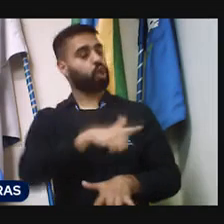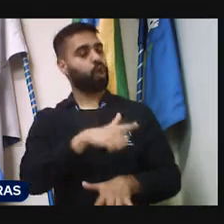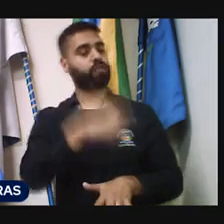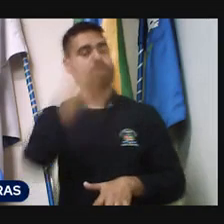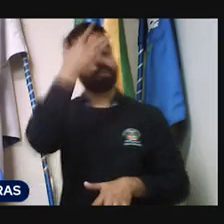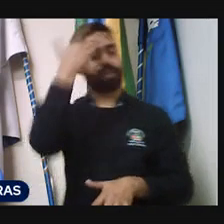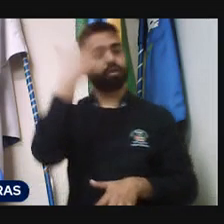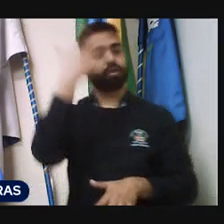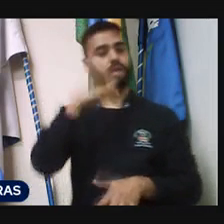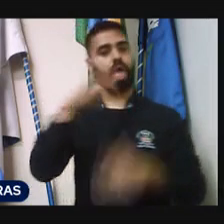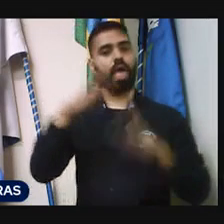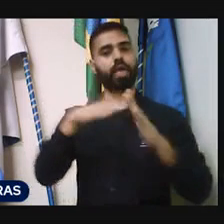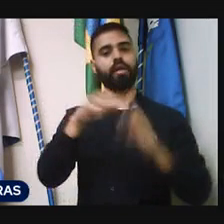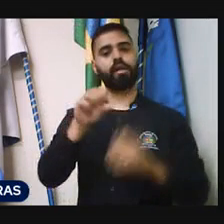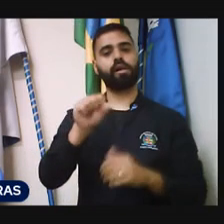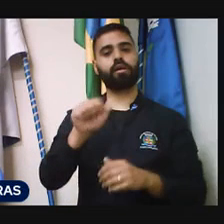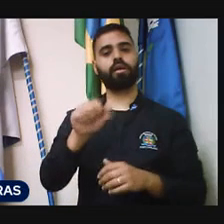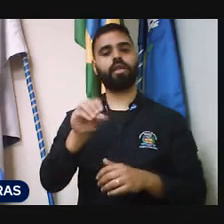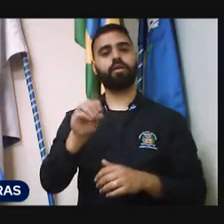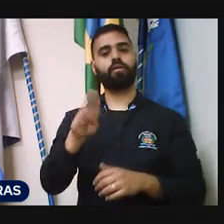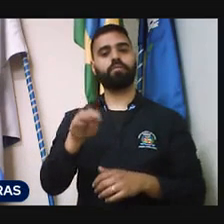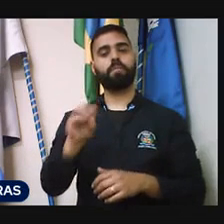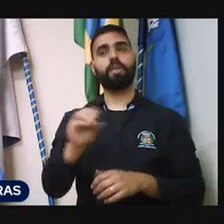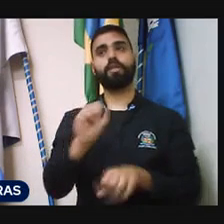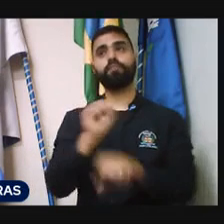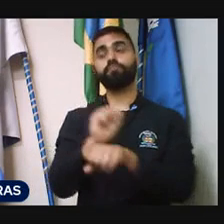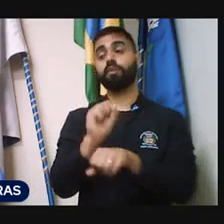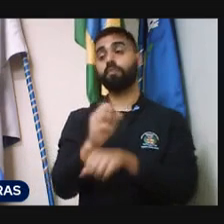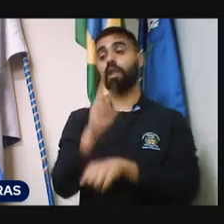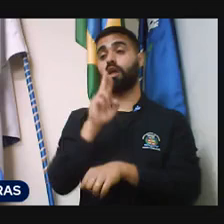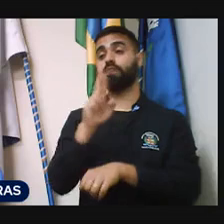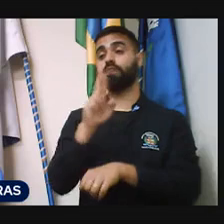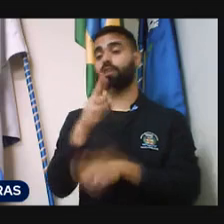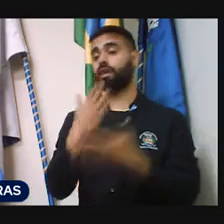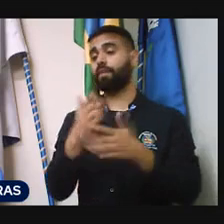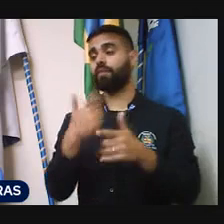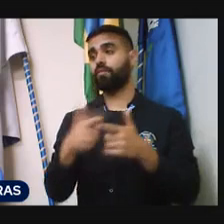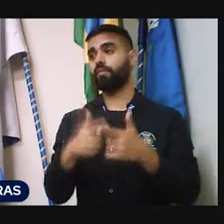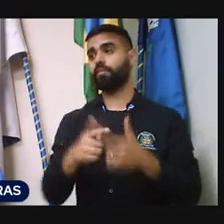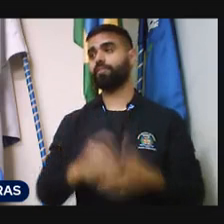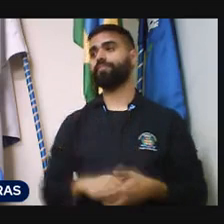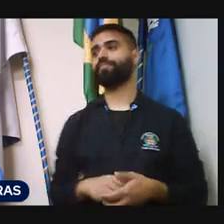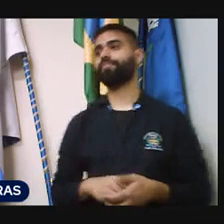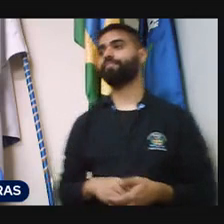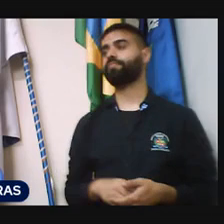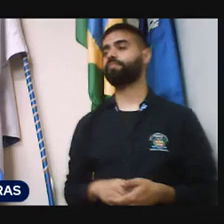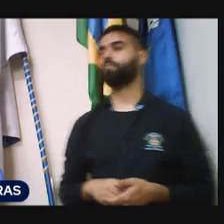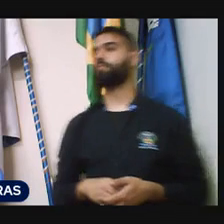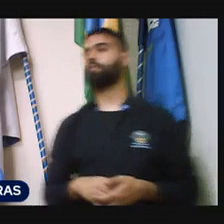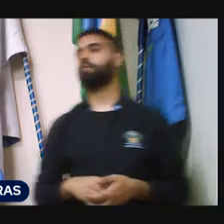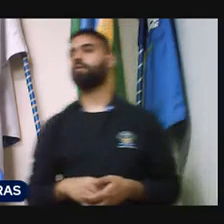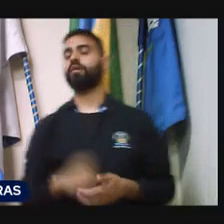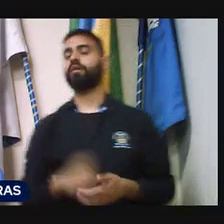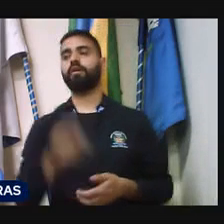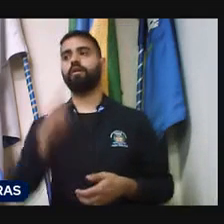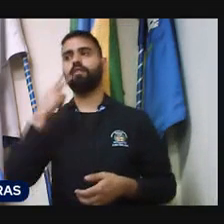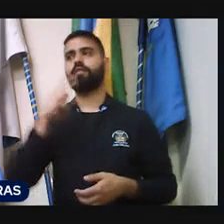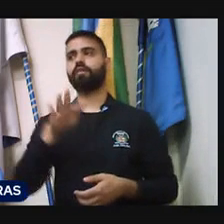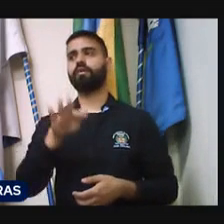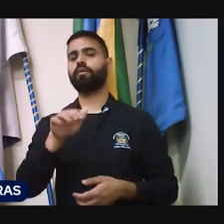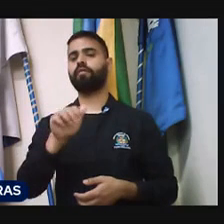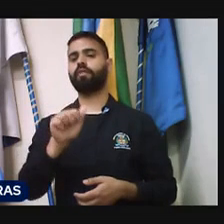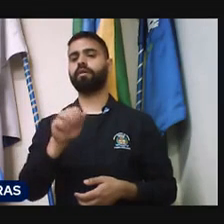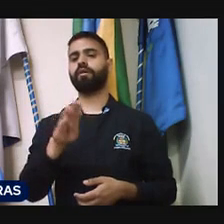de São Bento que aguardam por uma solução definitiva para o problema sala das sessões Doze de agosto de2001